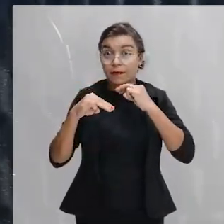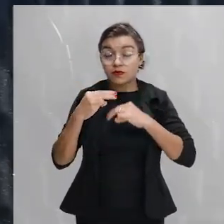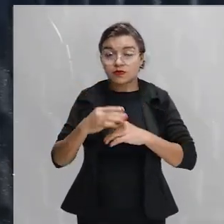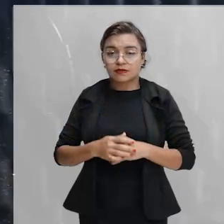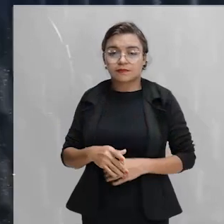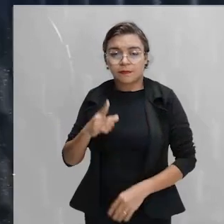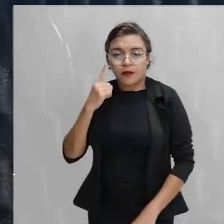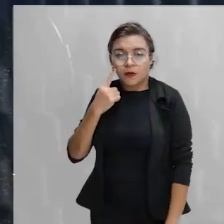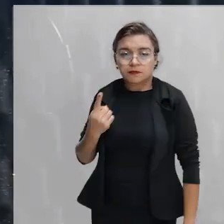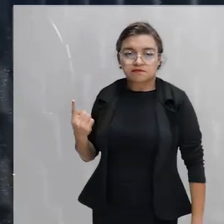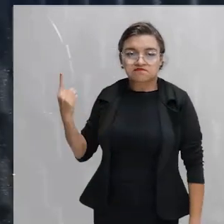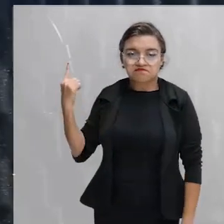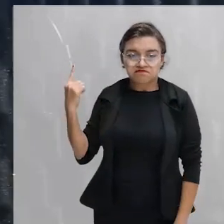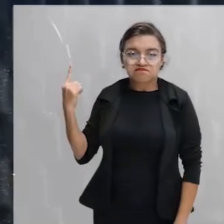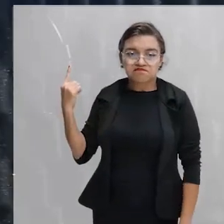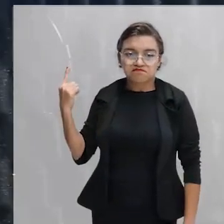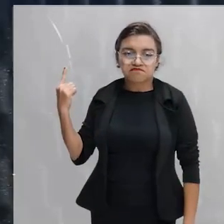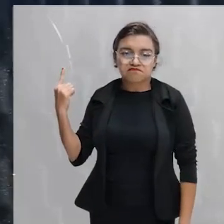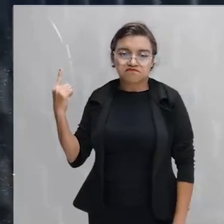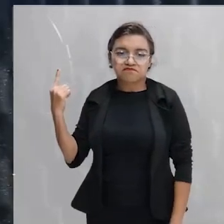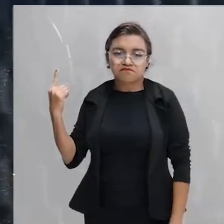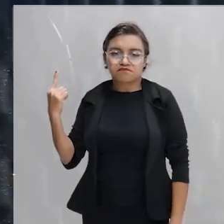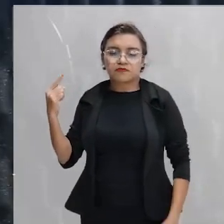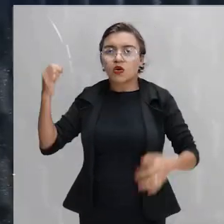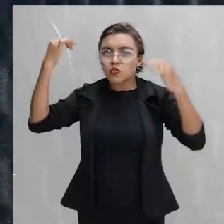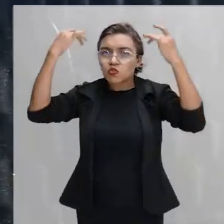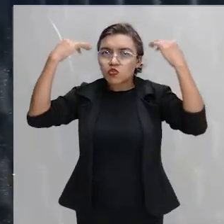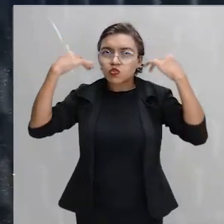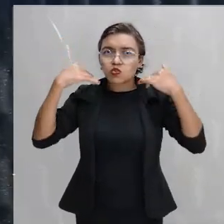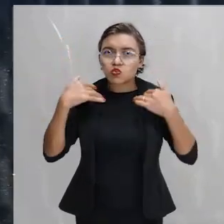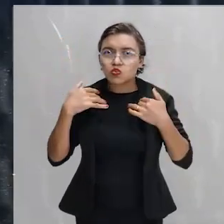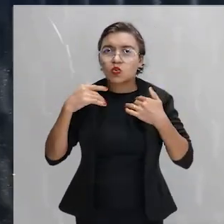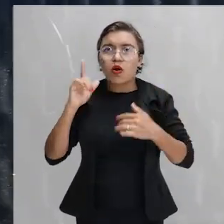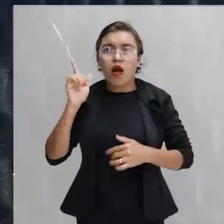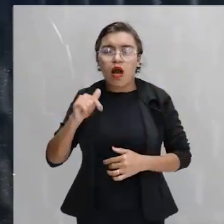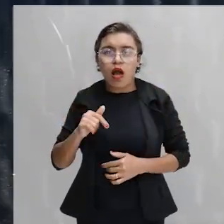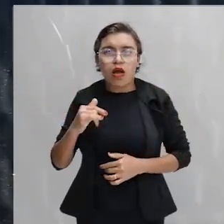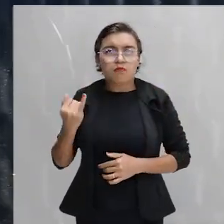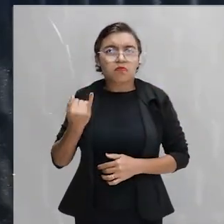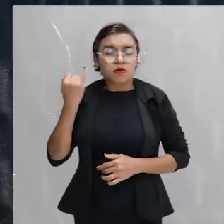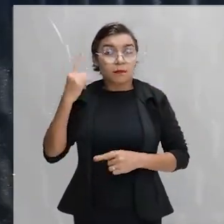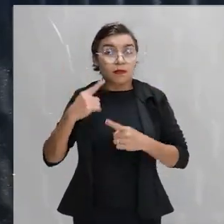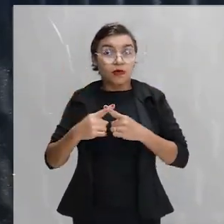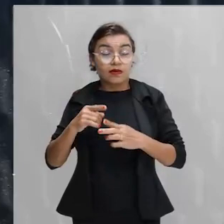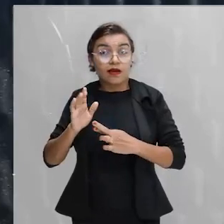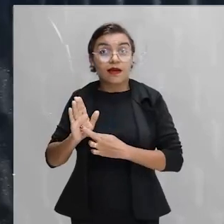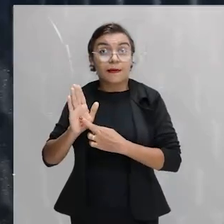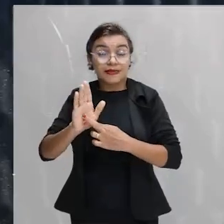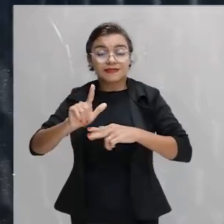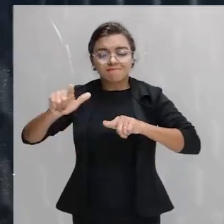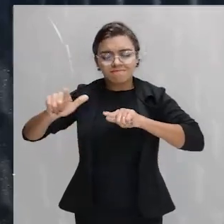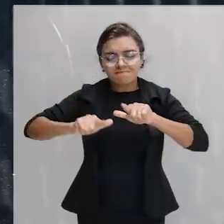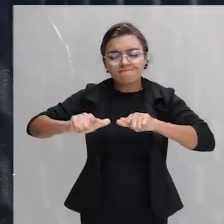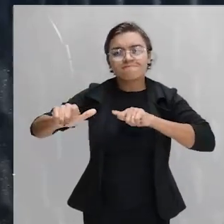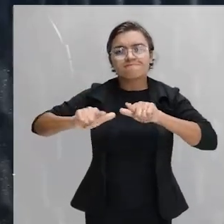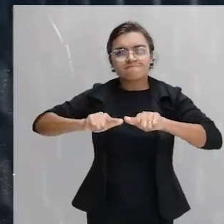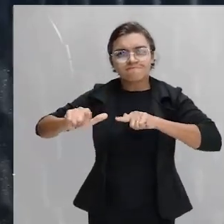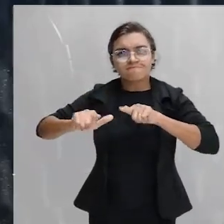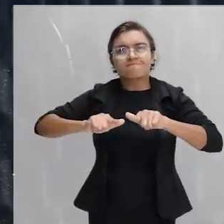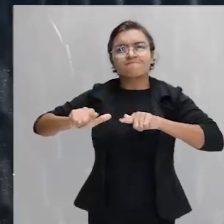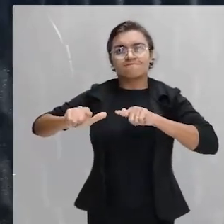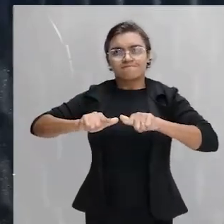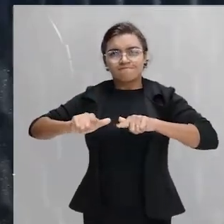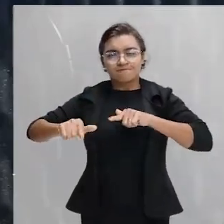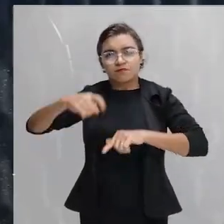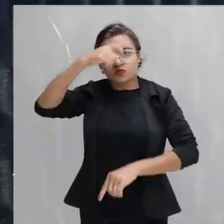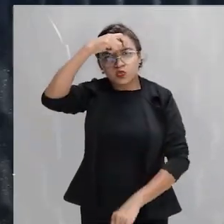nosso suor sagrado. Por que o suor é sagrado? Porque o suor representa trabalho,